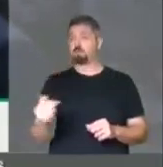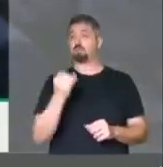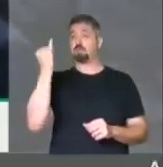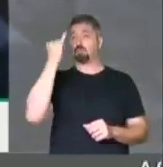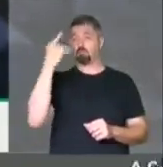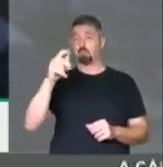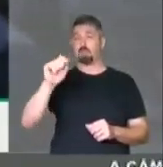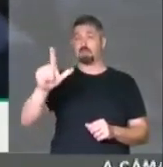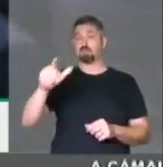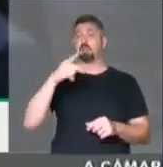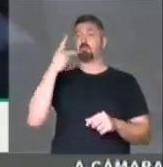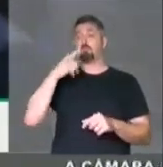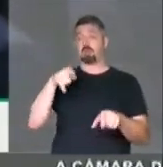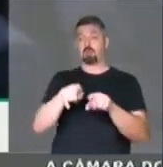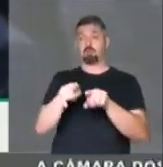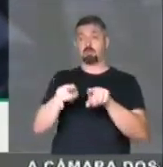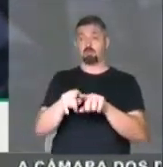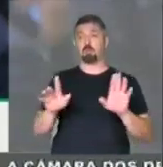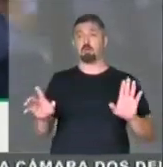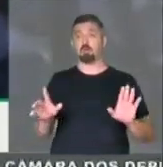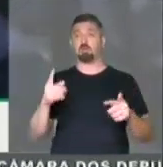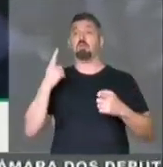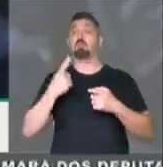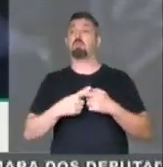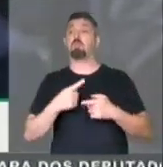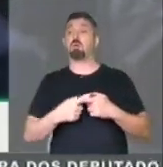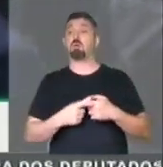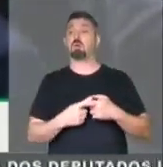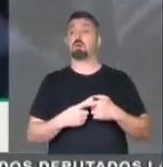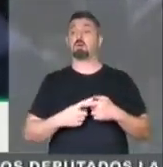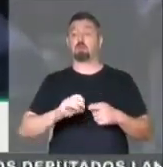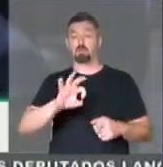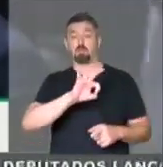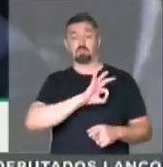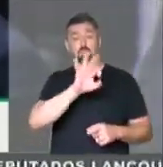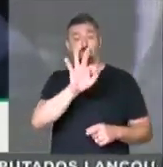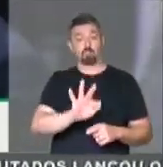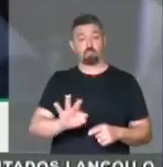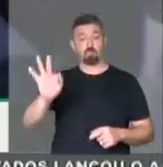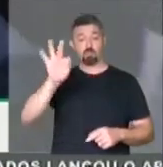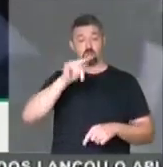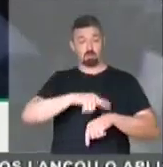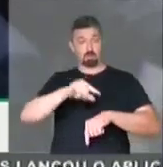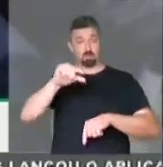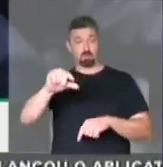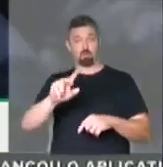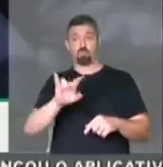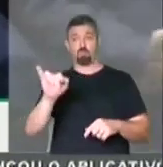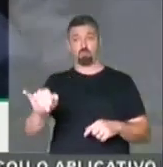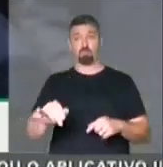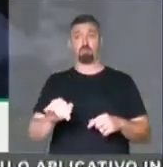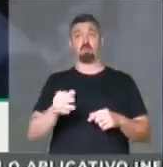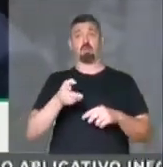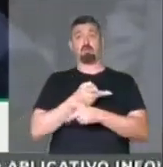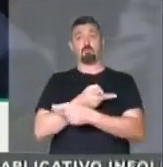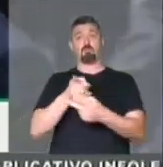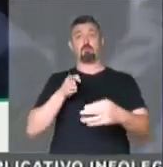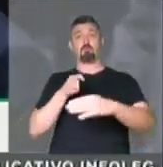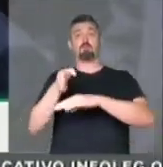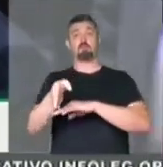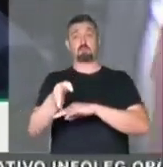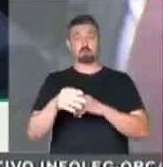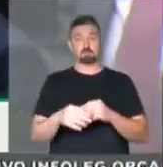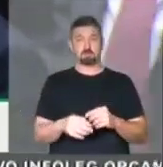importante também que o PSL se pronuncie. Por que que a Polícia Federal, em breve, vai fazer uma